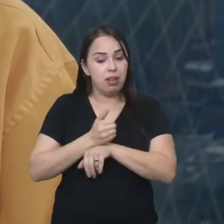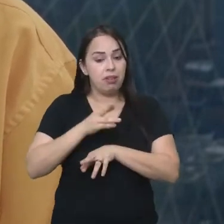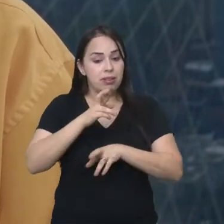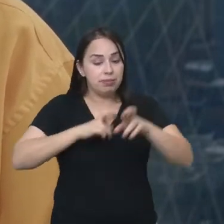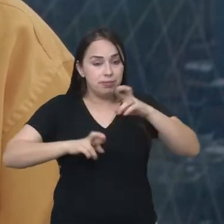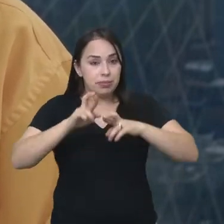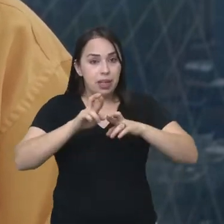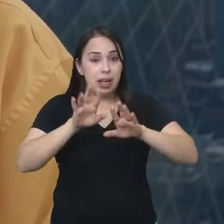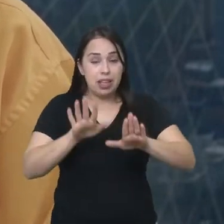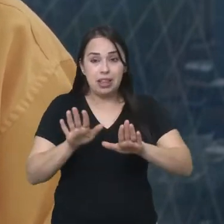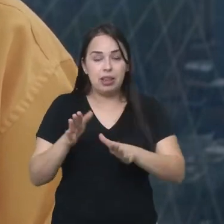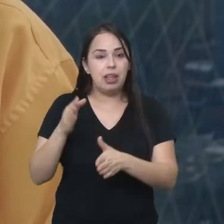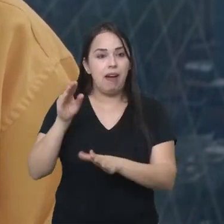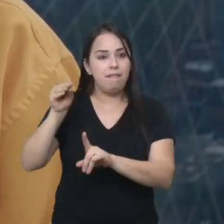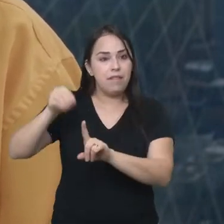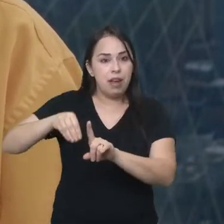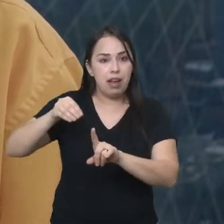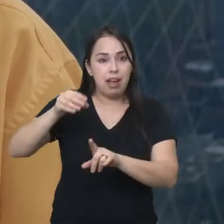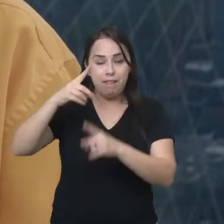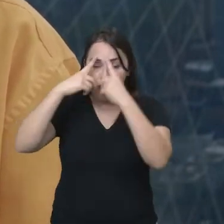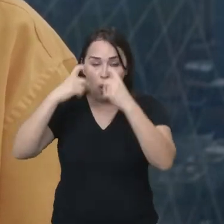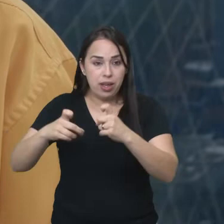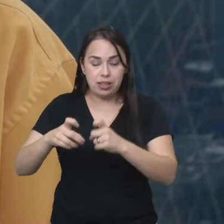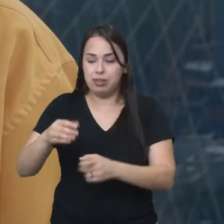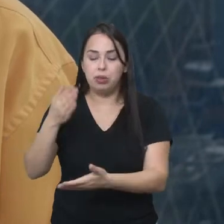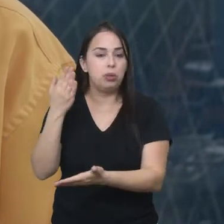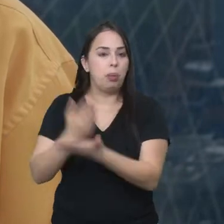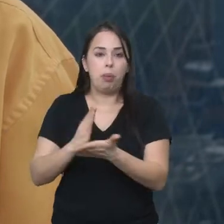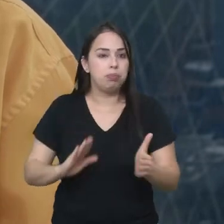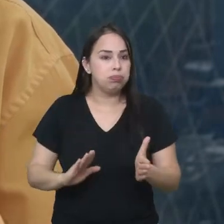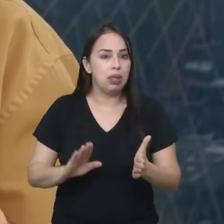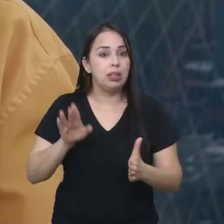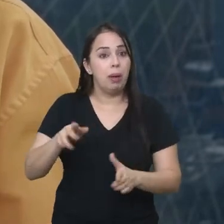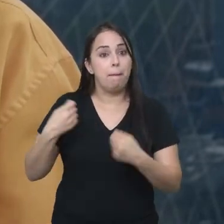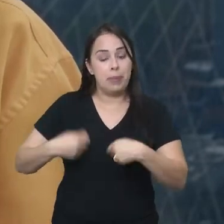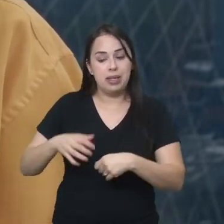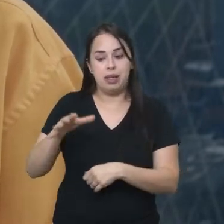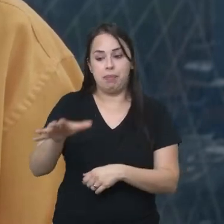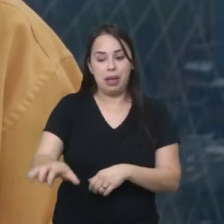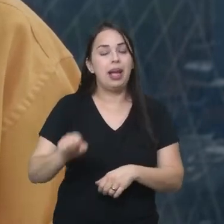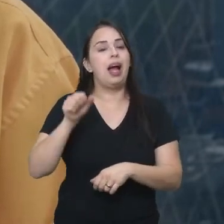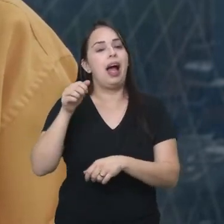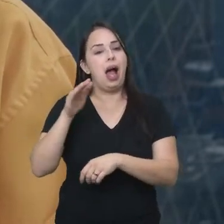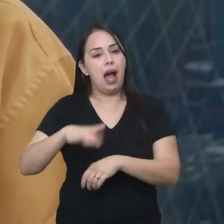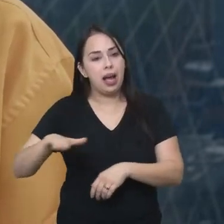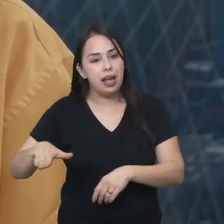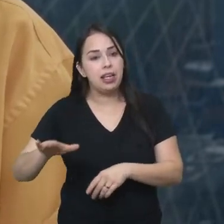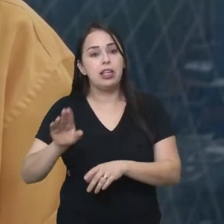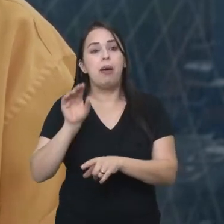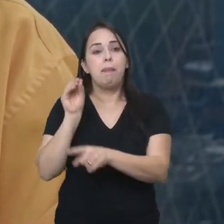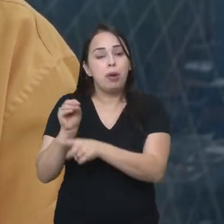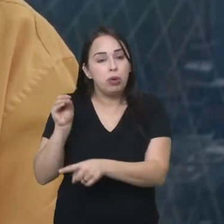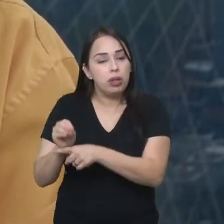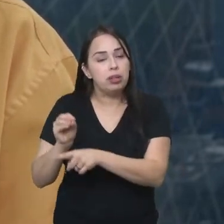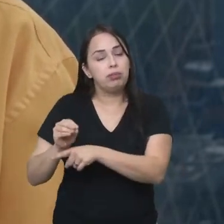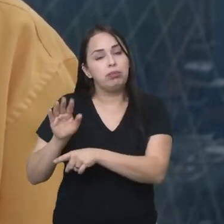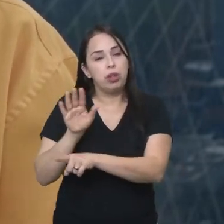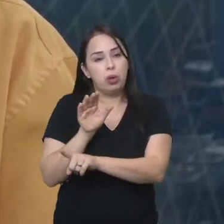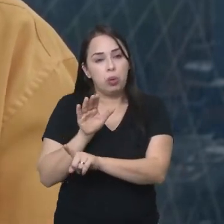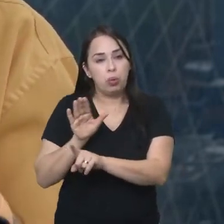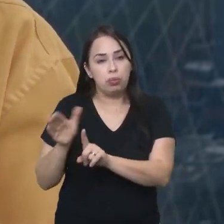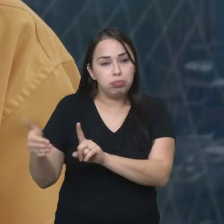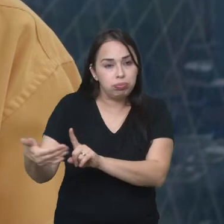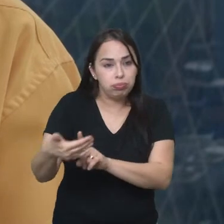não cessou a violação do direito, né? Então a gente precisa proteger essa criança, precisa proteger esse adolescente. A gente muitas das